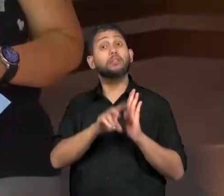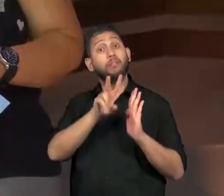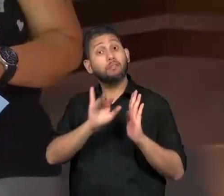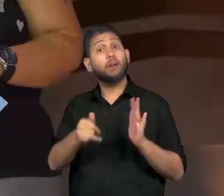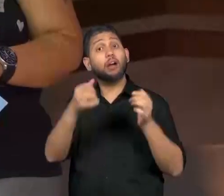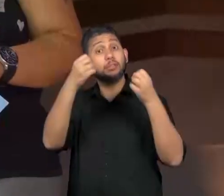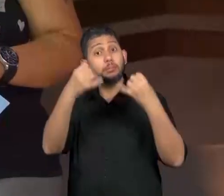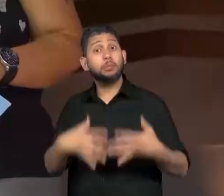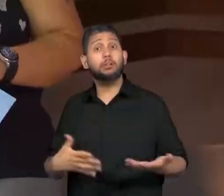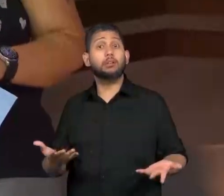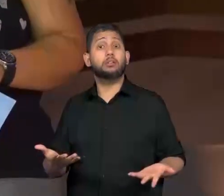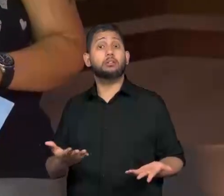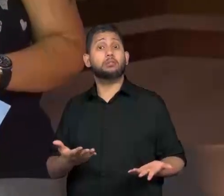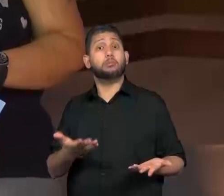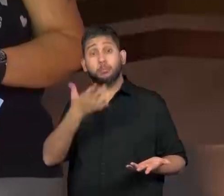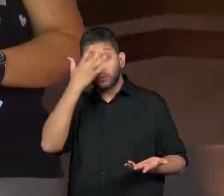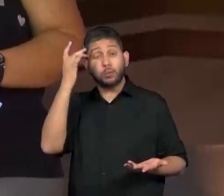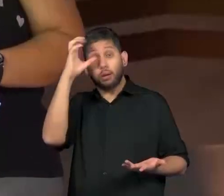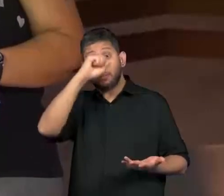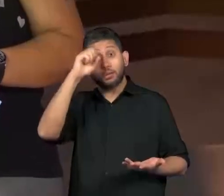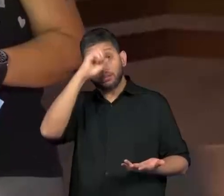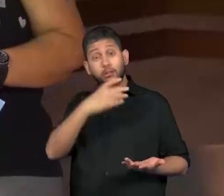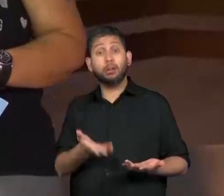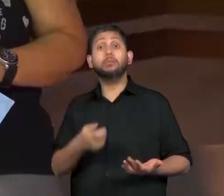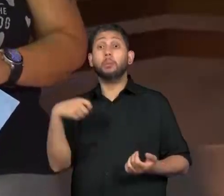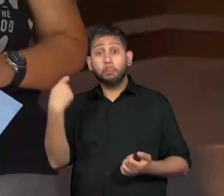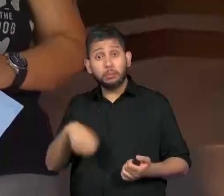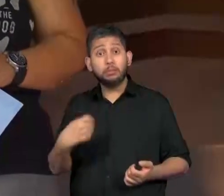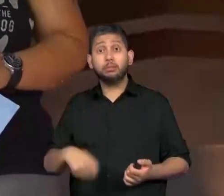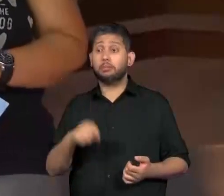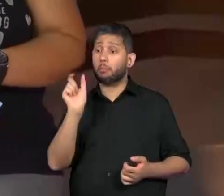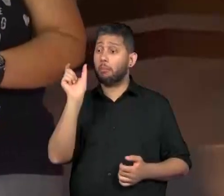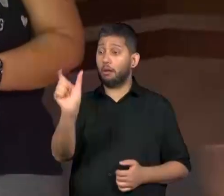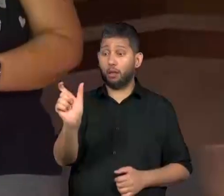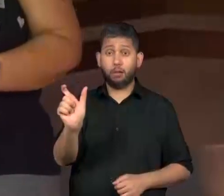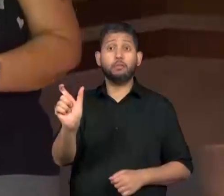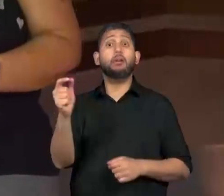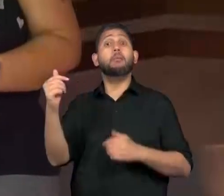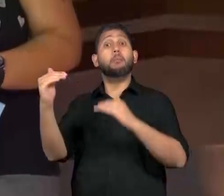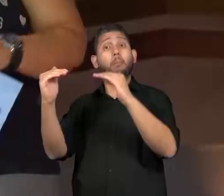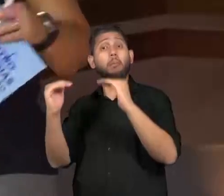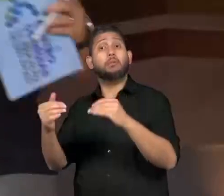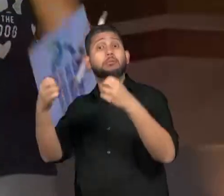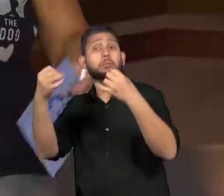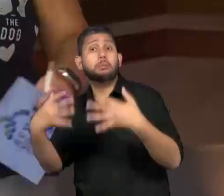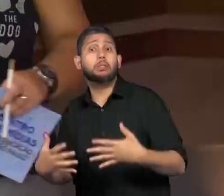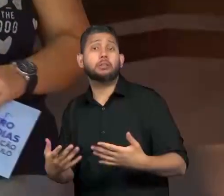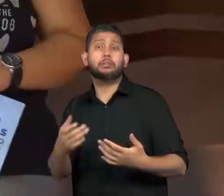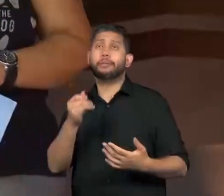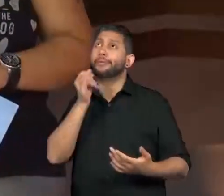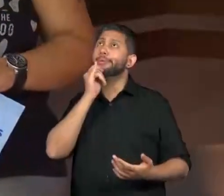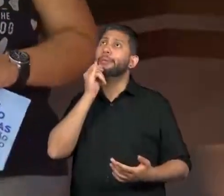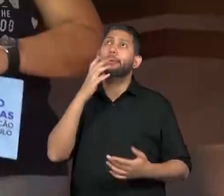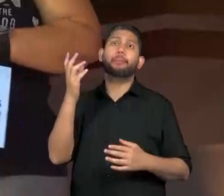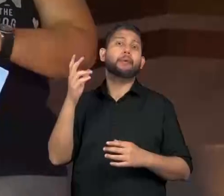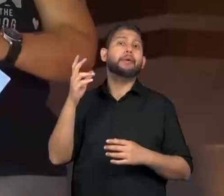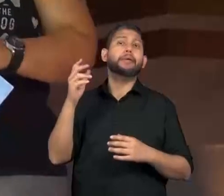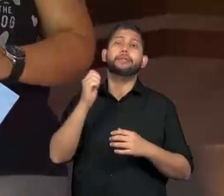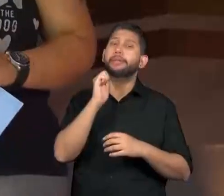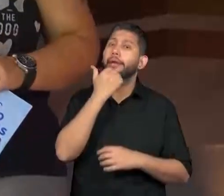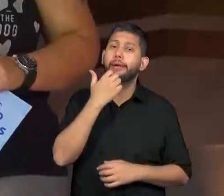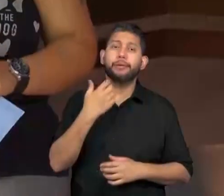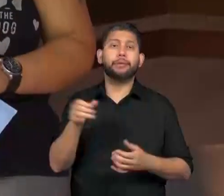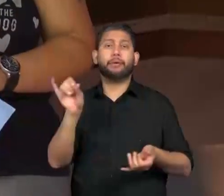explicados nesse texto. Então, eu vou ter palavras realmente da área da ciência, seja astronomia,